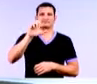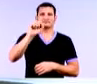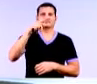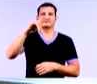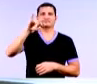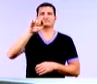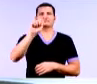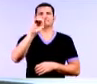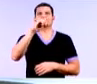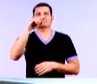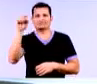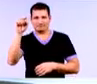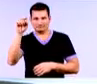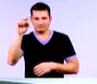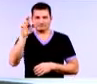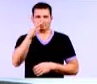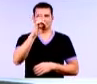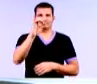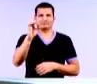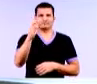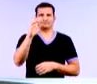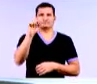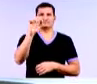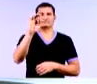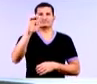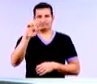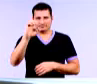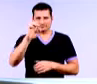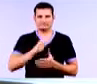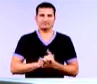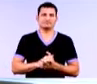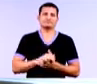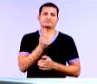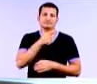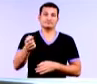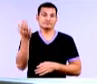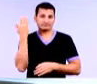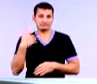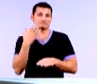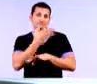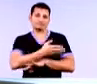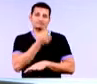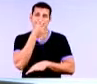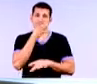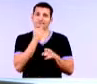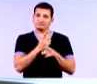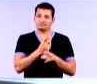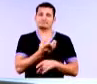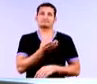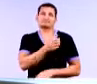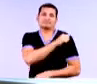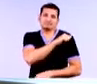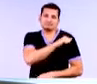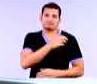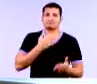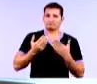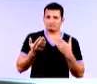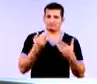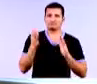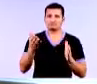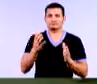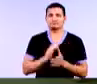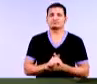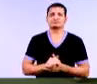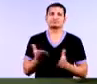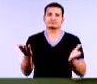essa semana passada e foi um momento muito bom encontrar os alunos e conversar com todos um pouco. Nessa noite, novamente aqui, professor Alisson,